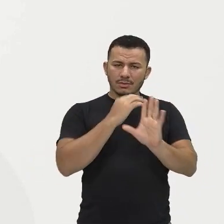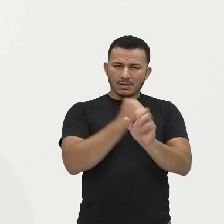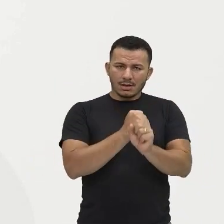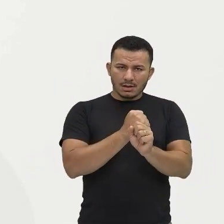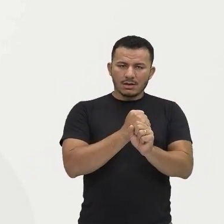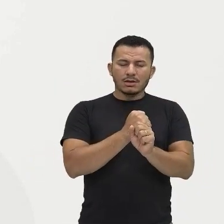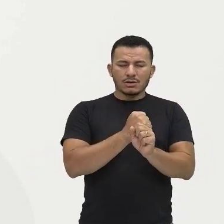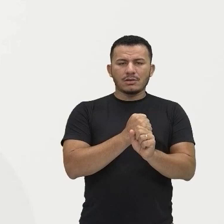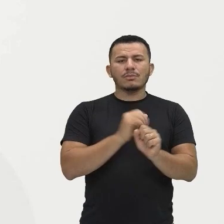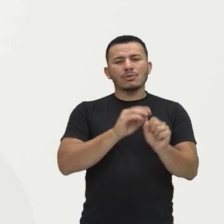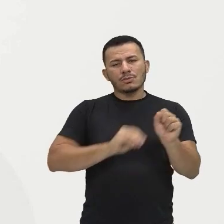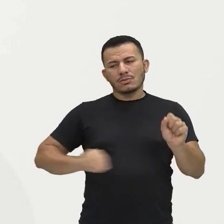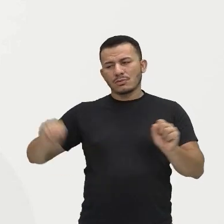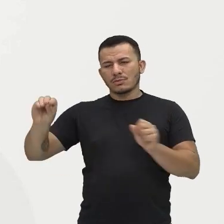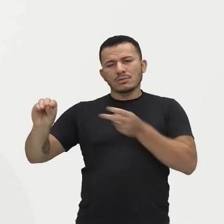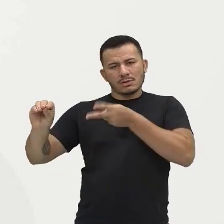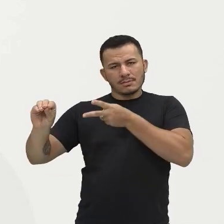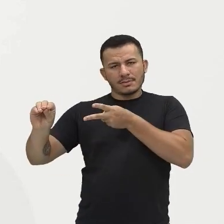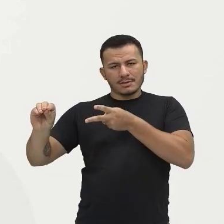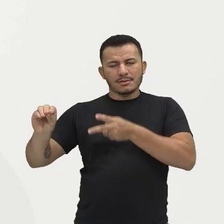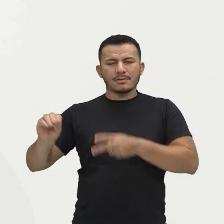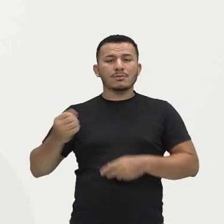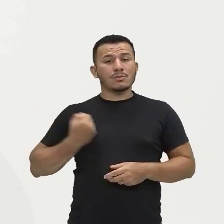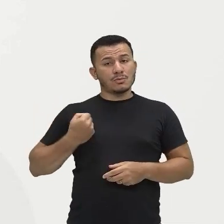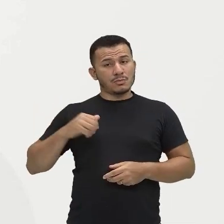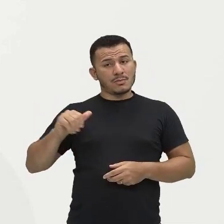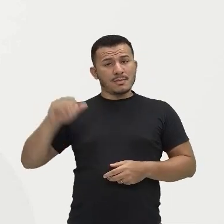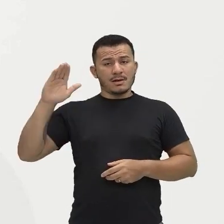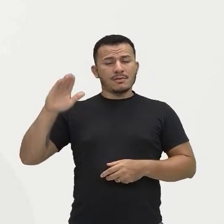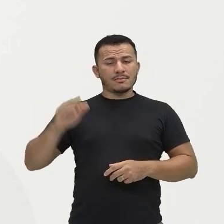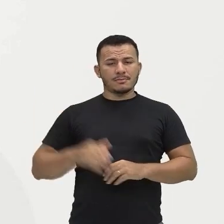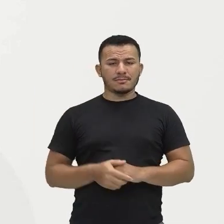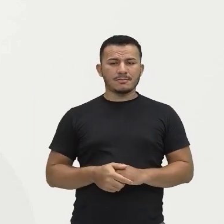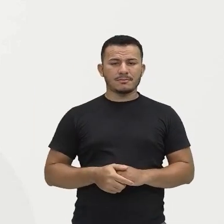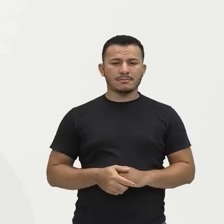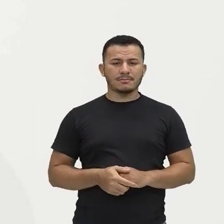subtraímos os números e conservamos o sinal do maior